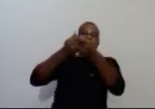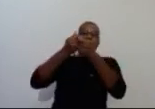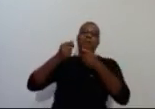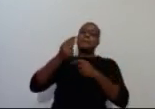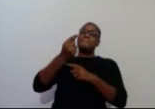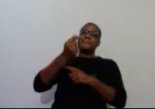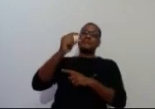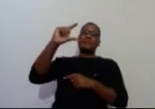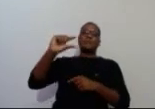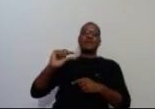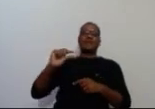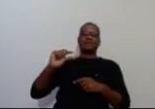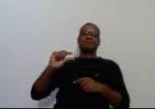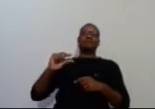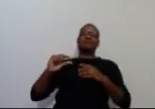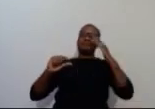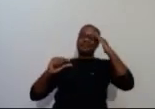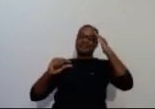que talvez